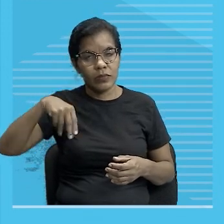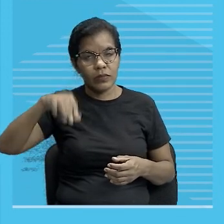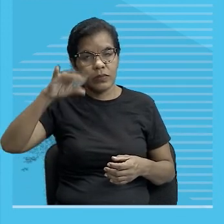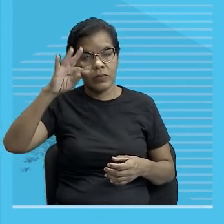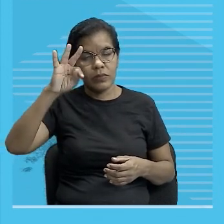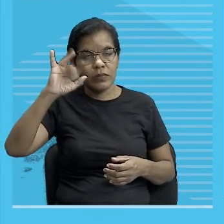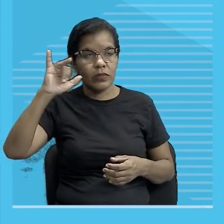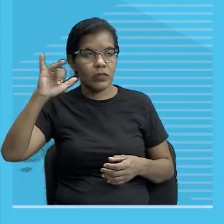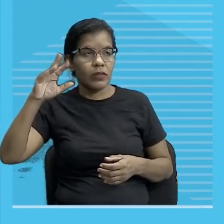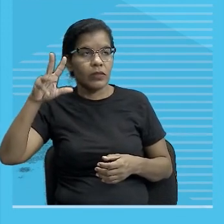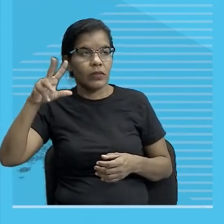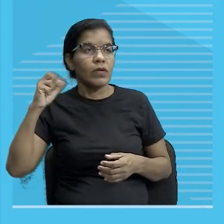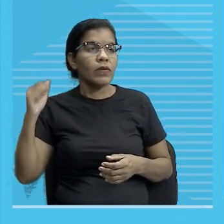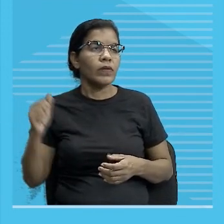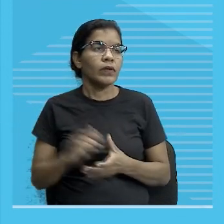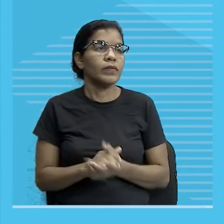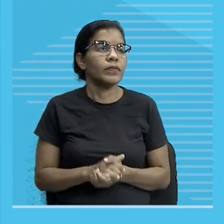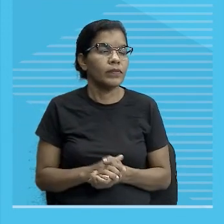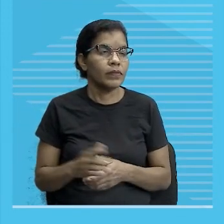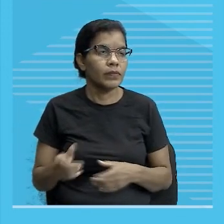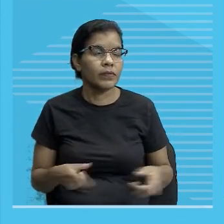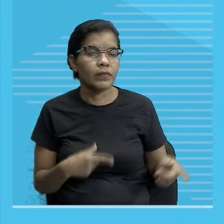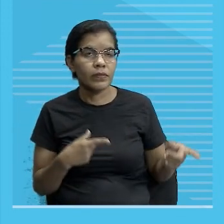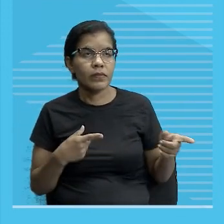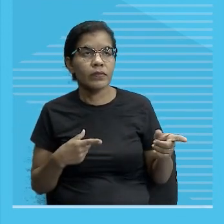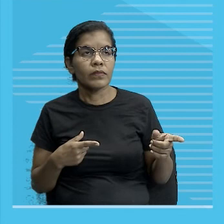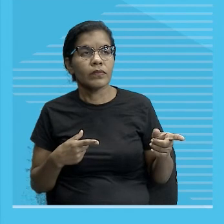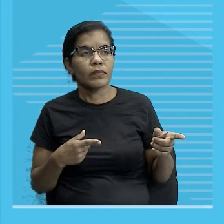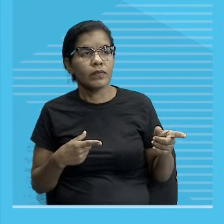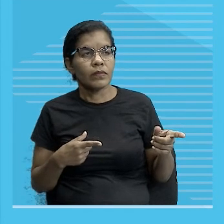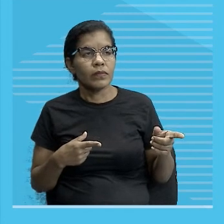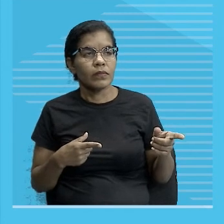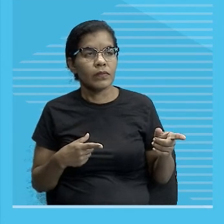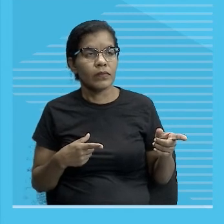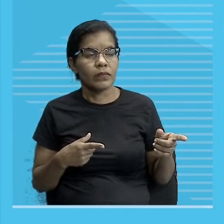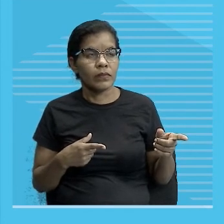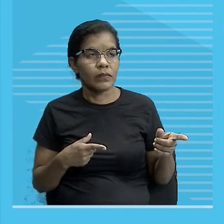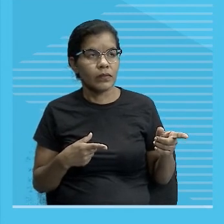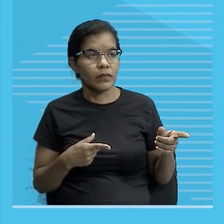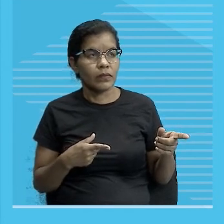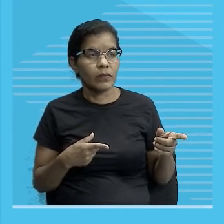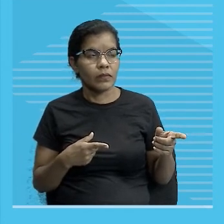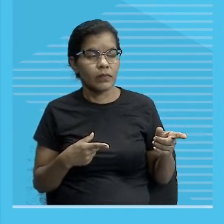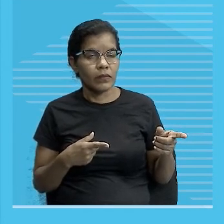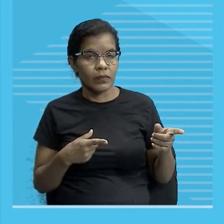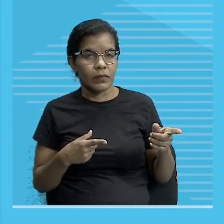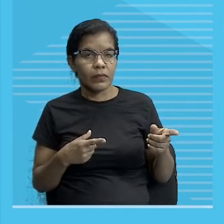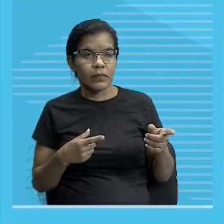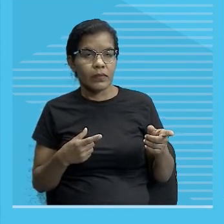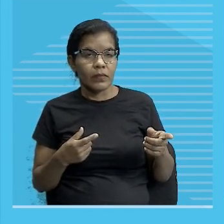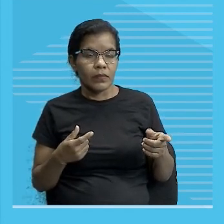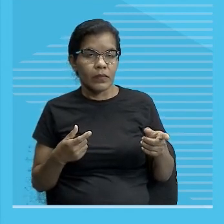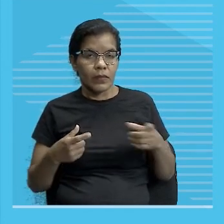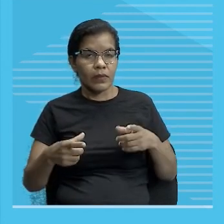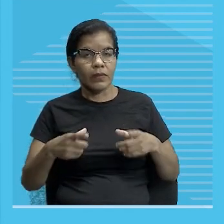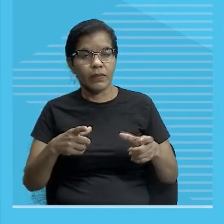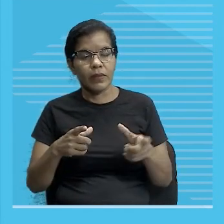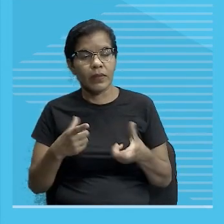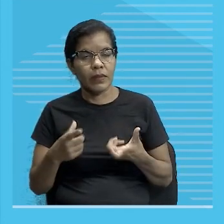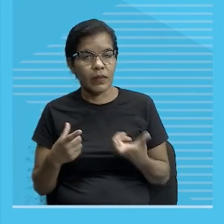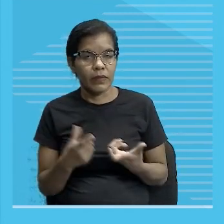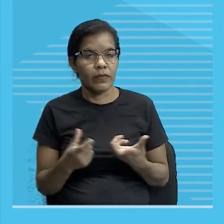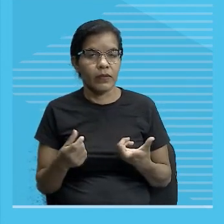medida. Vamos usar aqui o marca-texto, ó. Medida. Olha a palavra base aqui da outra